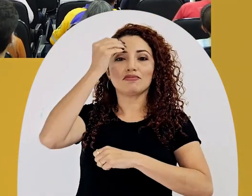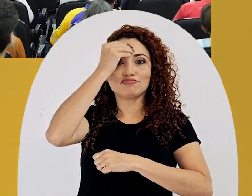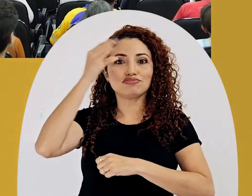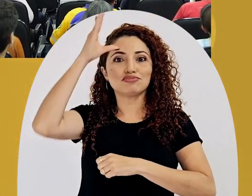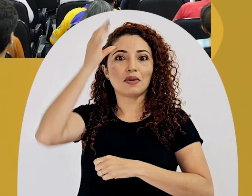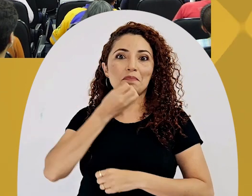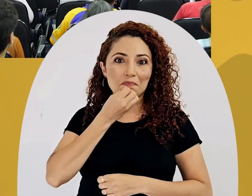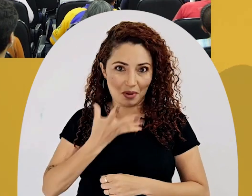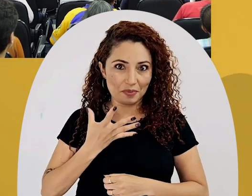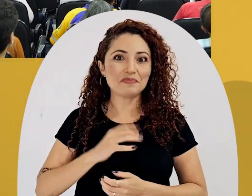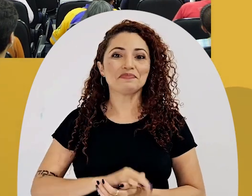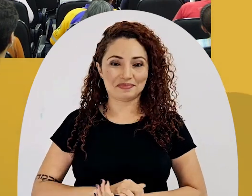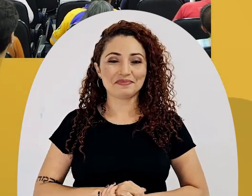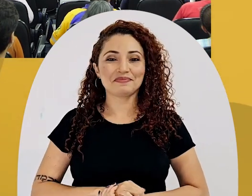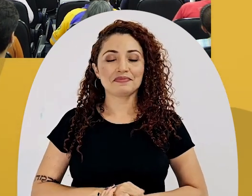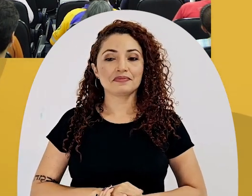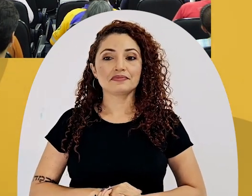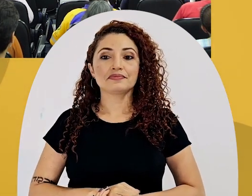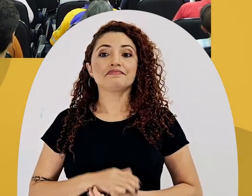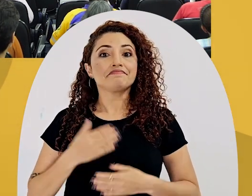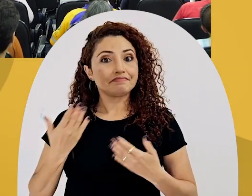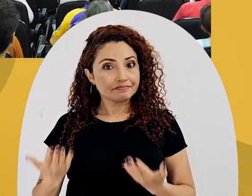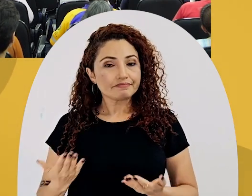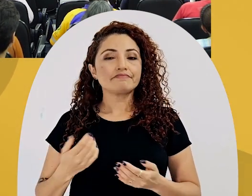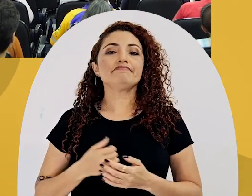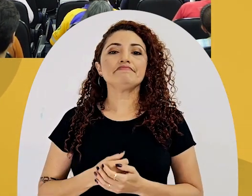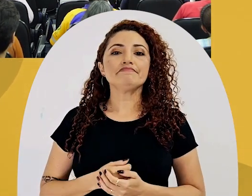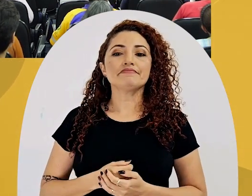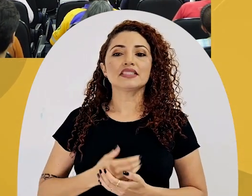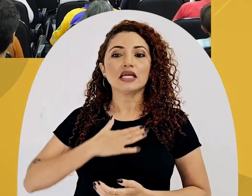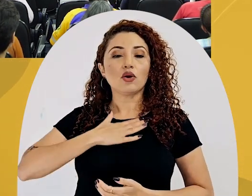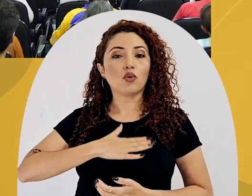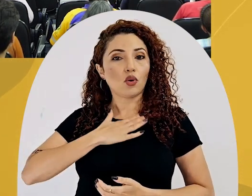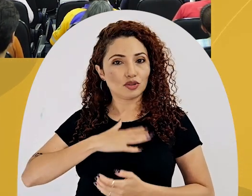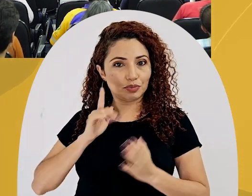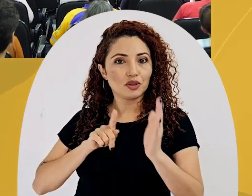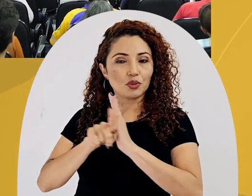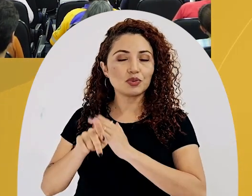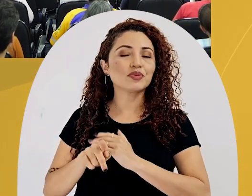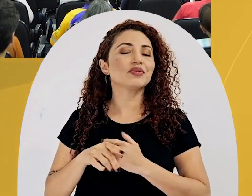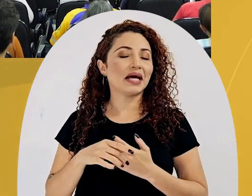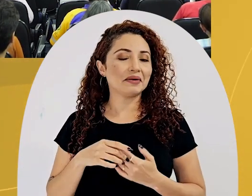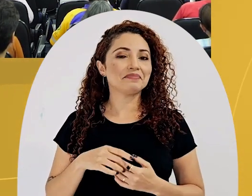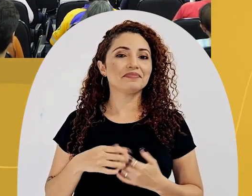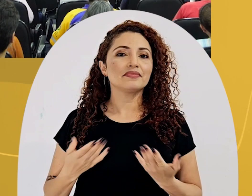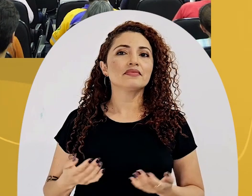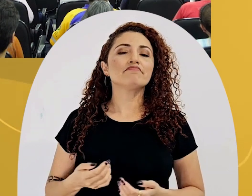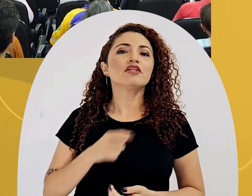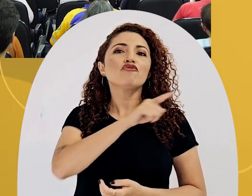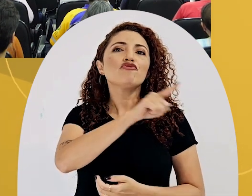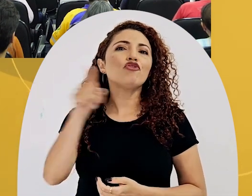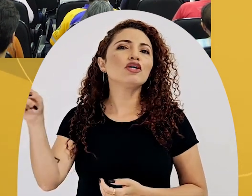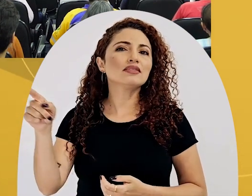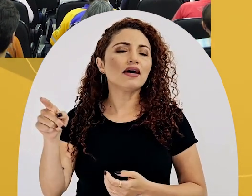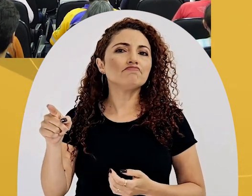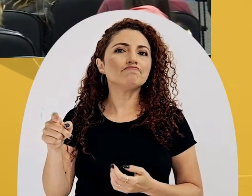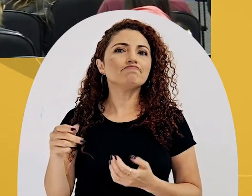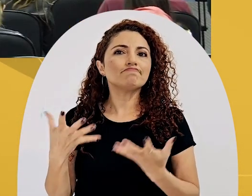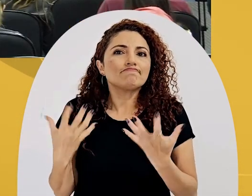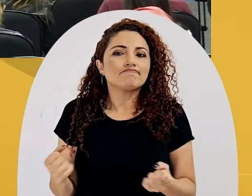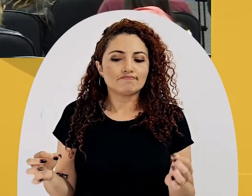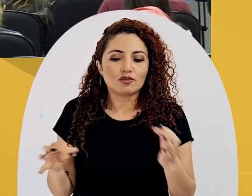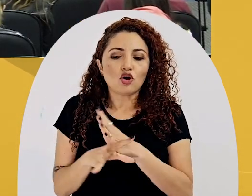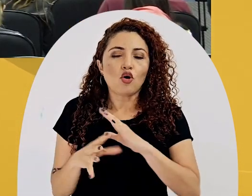E uma pergunta que eu gosto de fazer muito, vocês estão dispostos a mudar de opinião? O porquê que eu trago